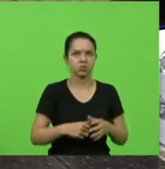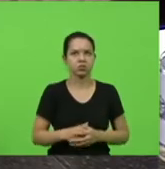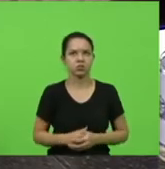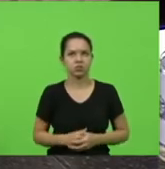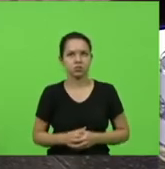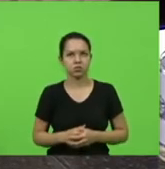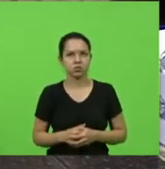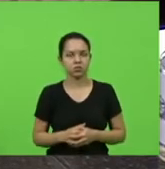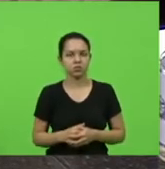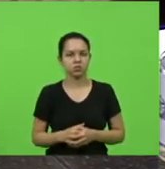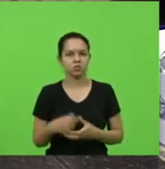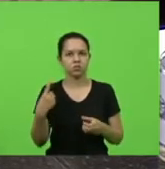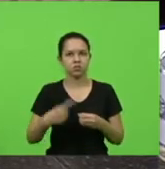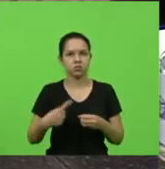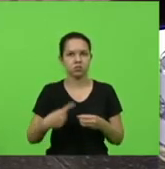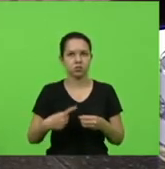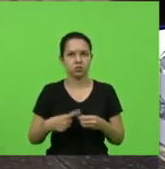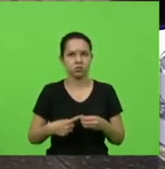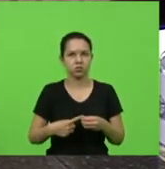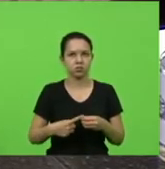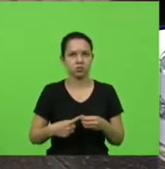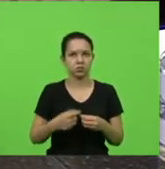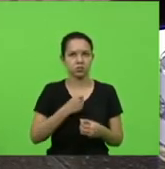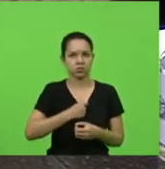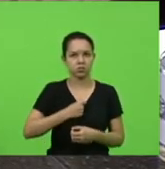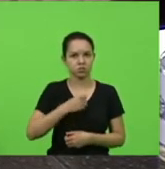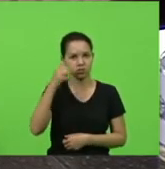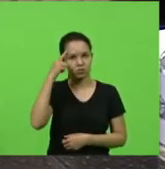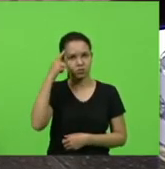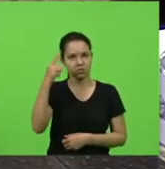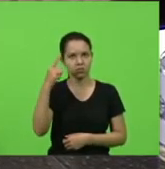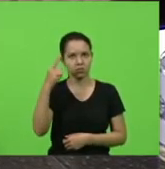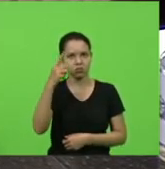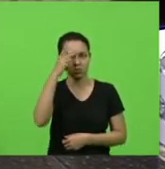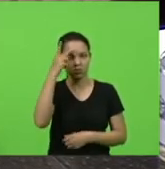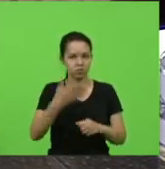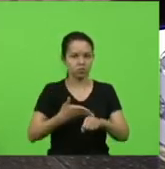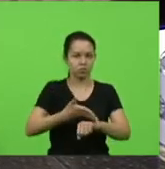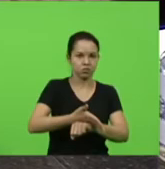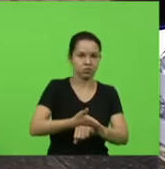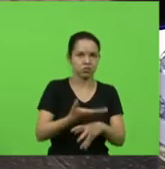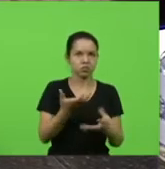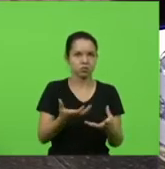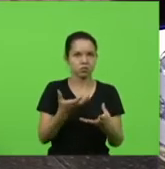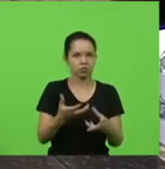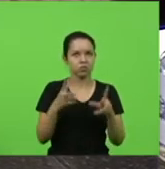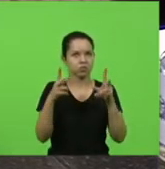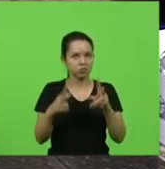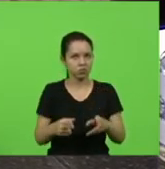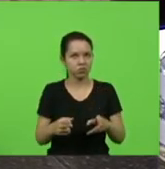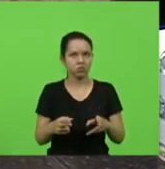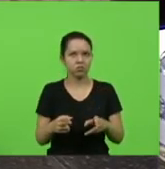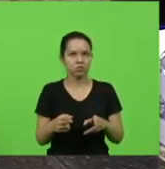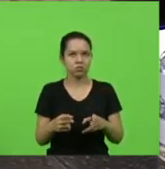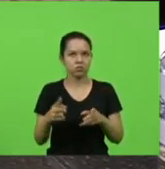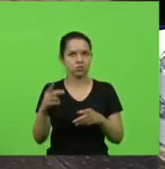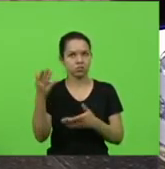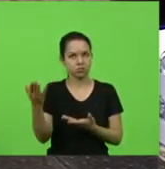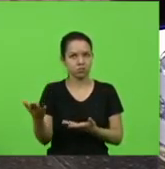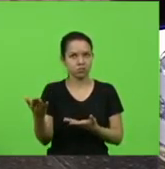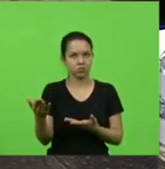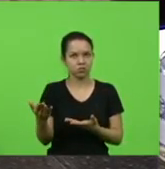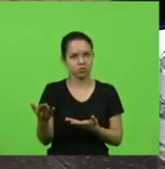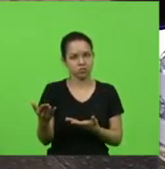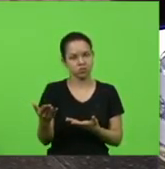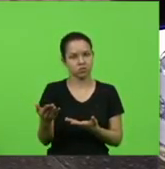lá em Saudades, a imaginar que alguém está tentando entrar ali para, de repente, fazer o mesmo que aconteceu lá. Mas que